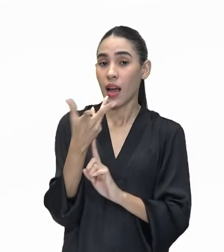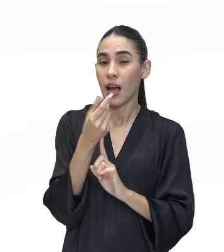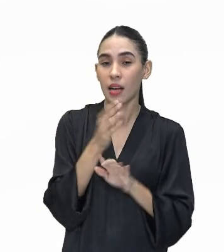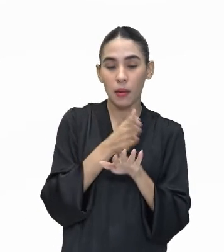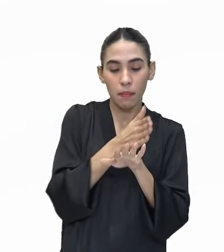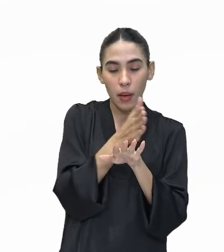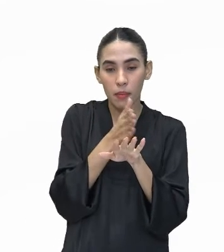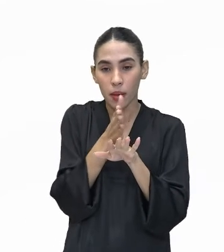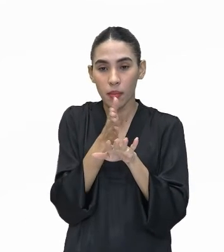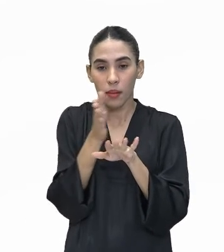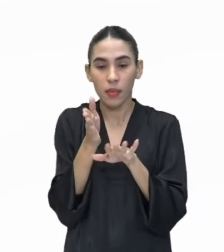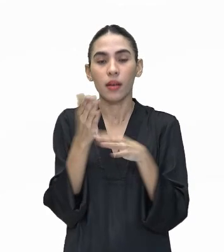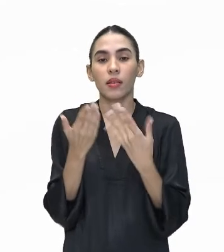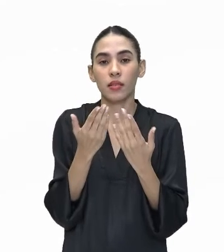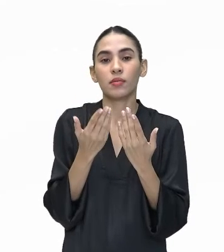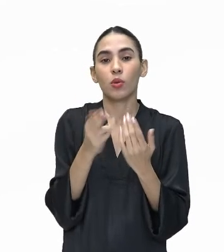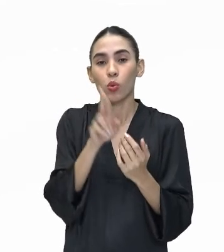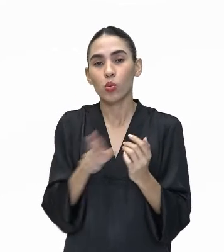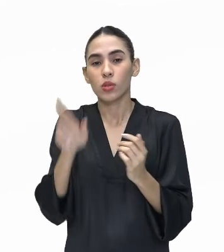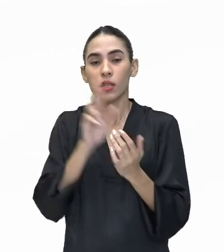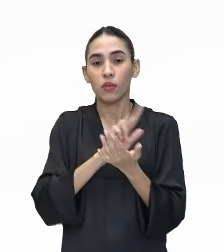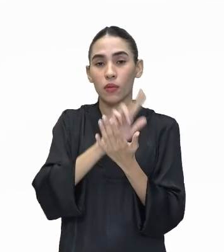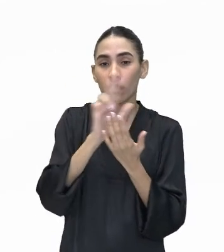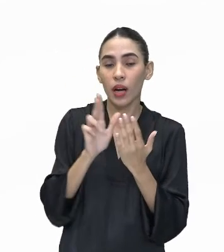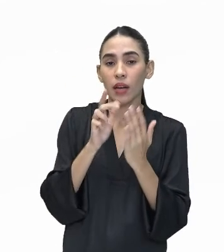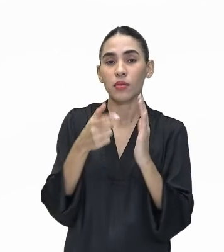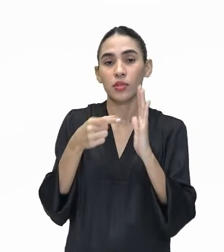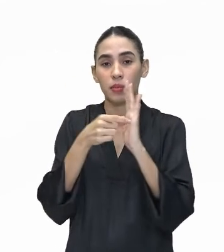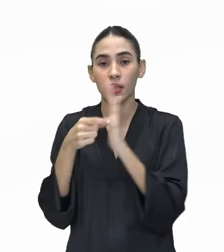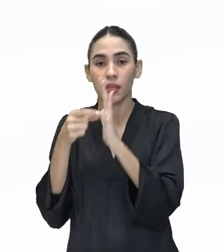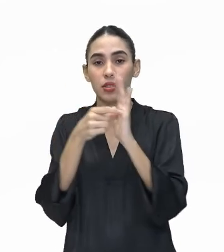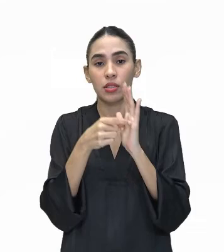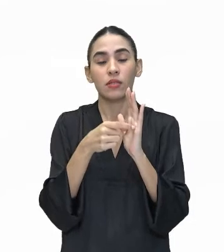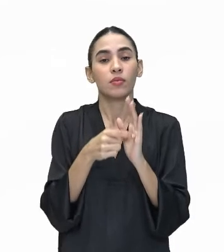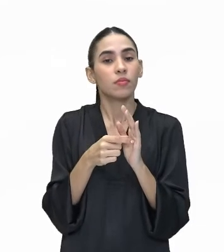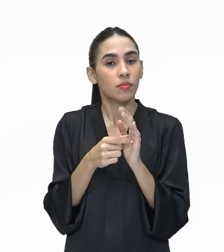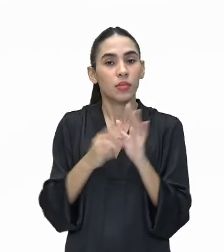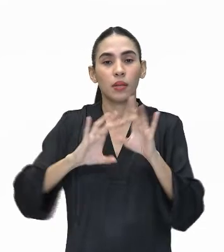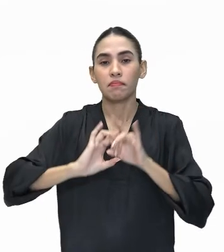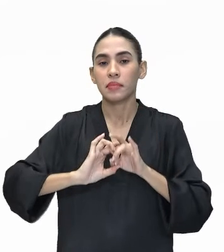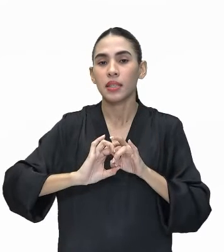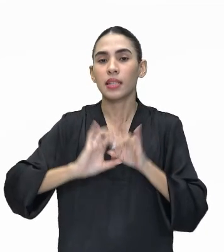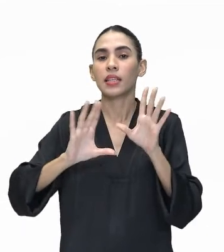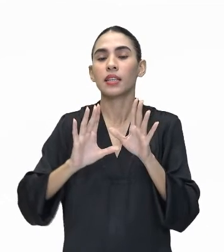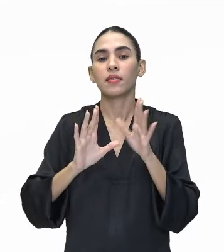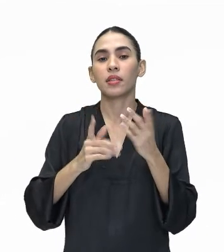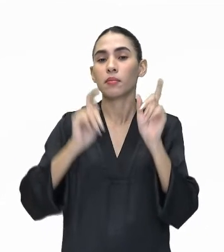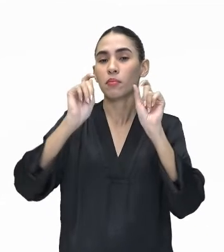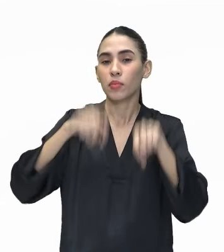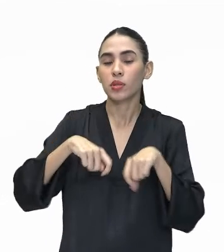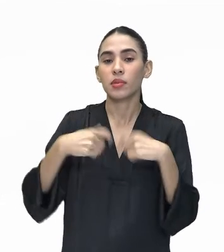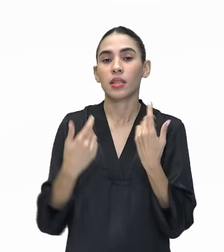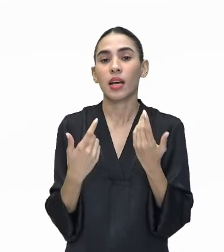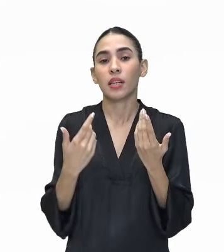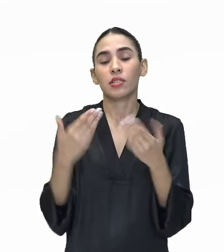pelos novos softwares oferece uma grande possibilidade de